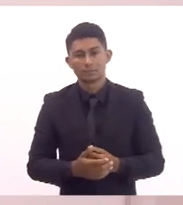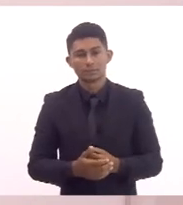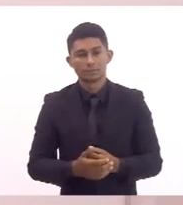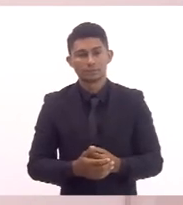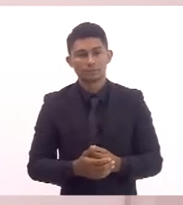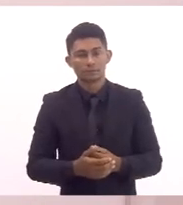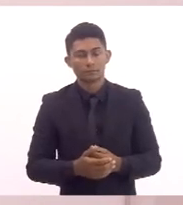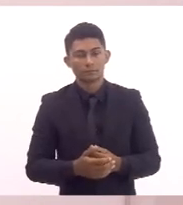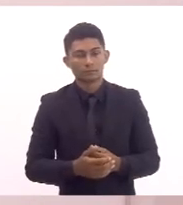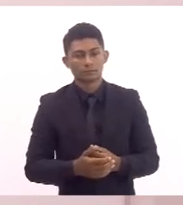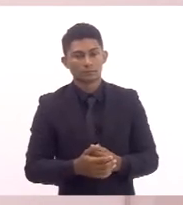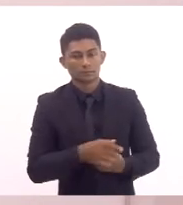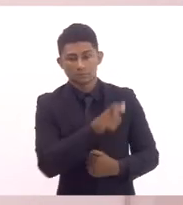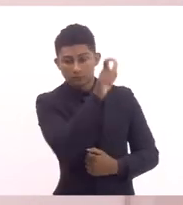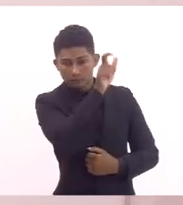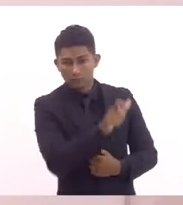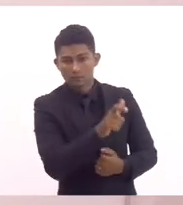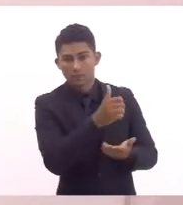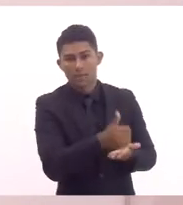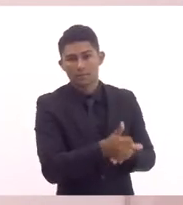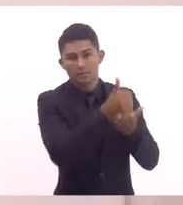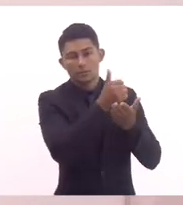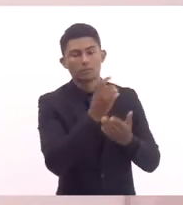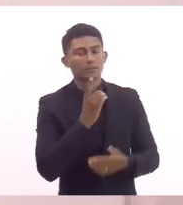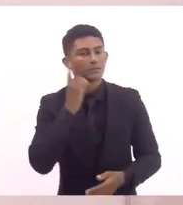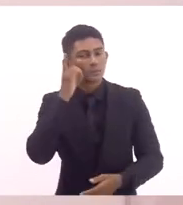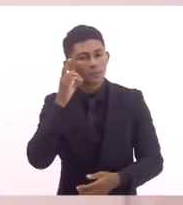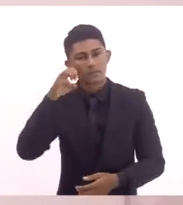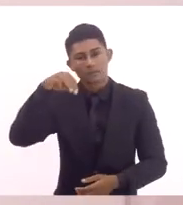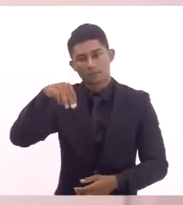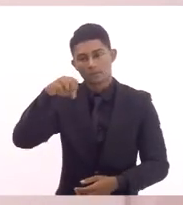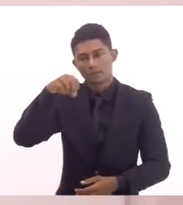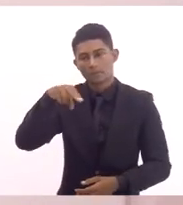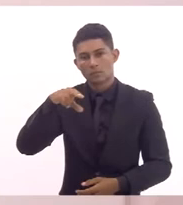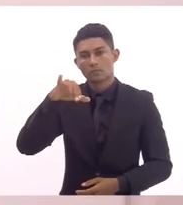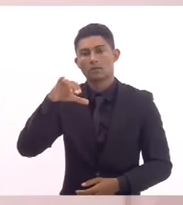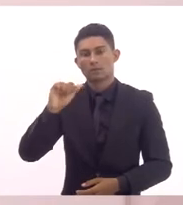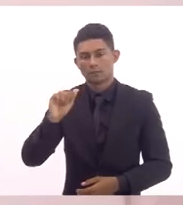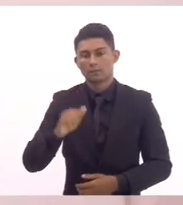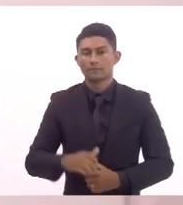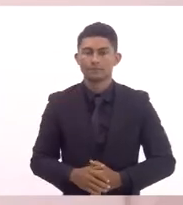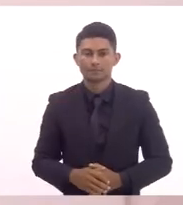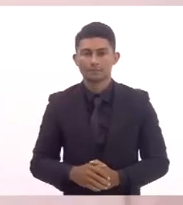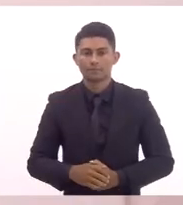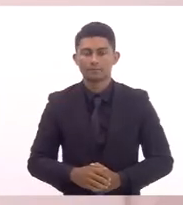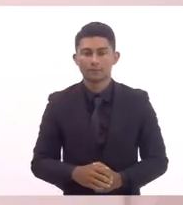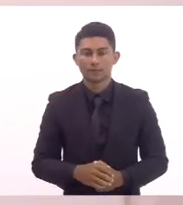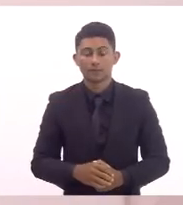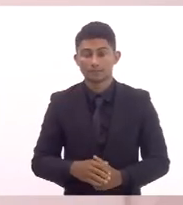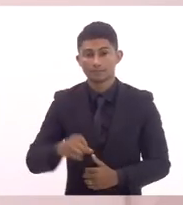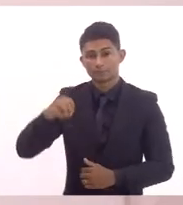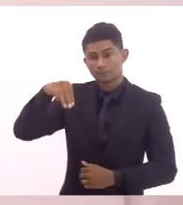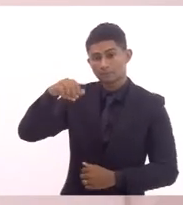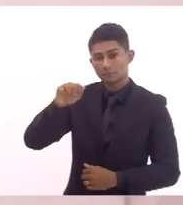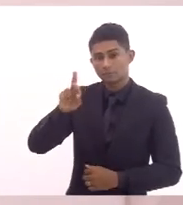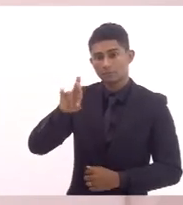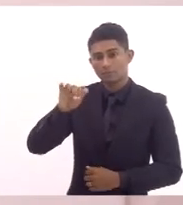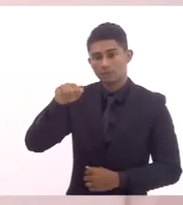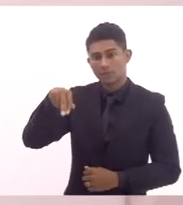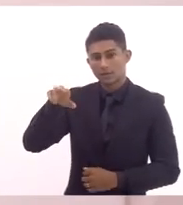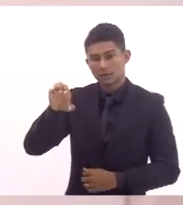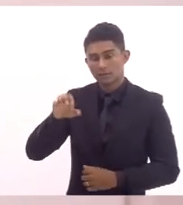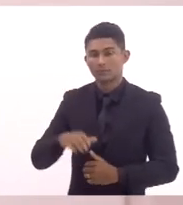assessora da deputada Mônica Francisco a a Mariane e